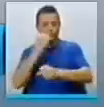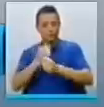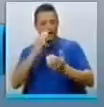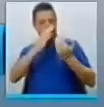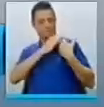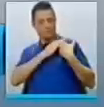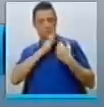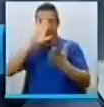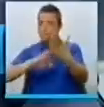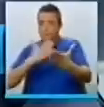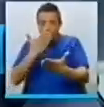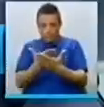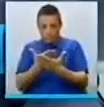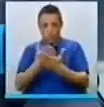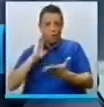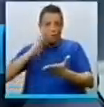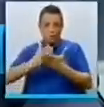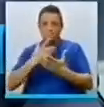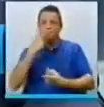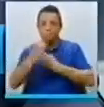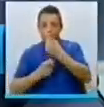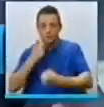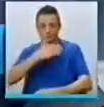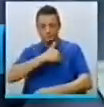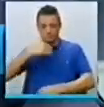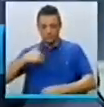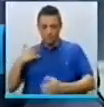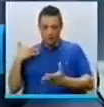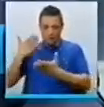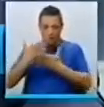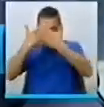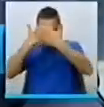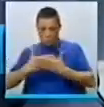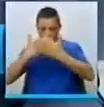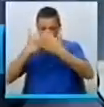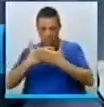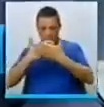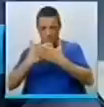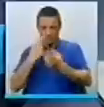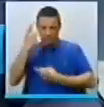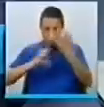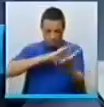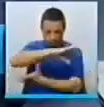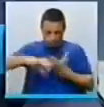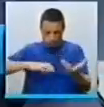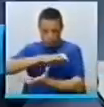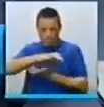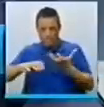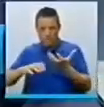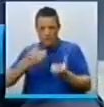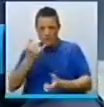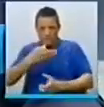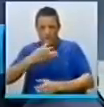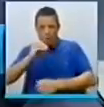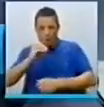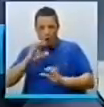a que me propôs queria lhe fazer uma última pergunta a saúde nos últimos dias tem tem tem estado com com algumas polémicas nomeadamente com o IPO do Porto a